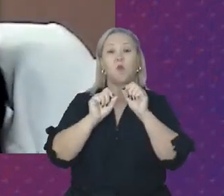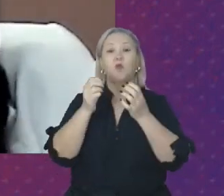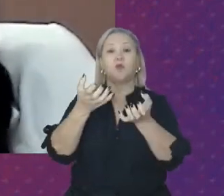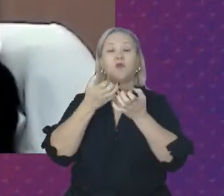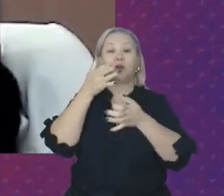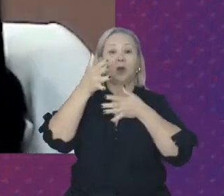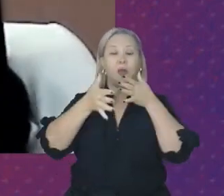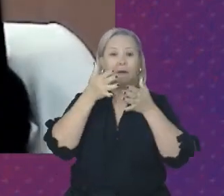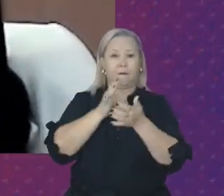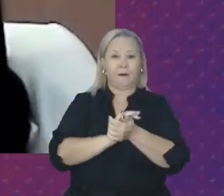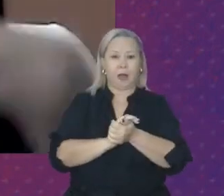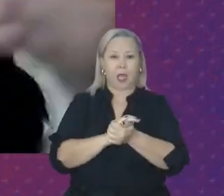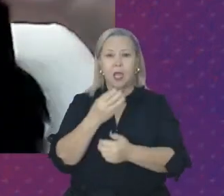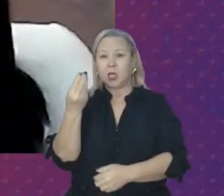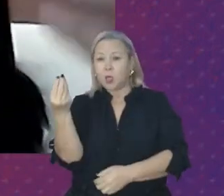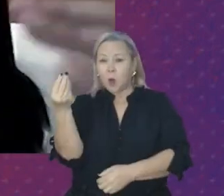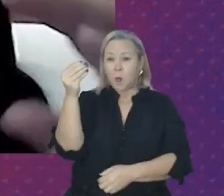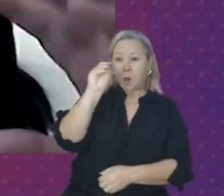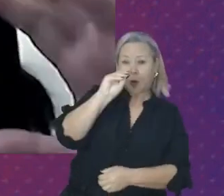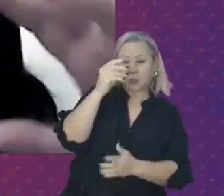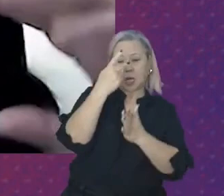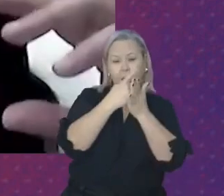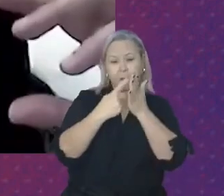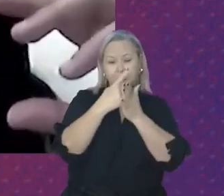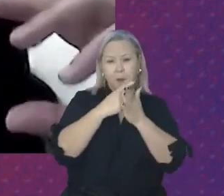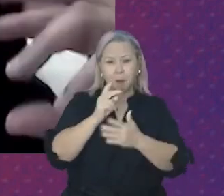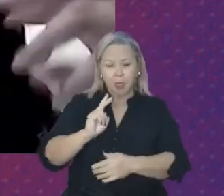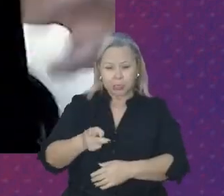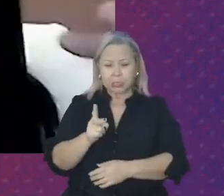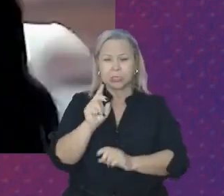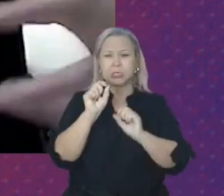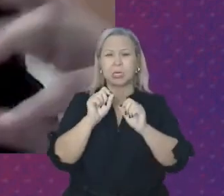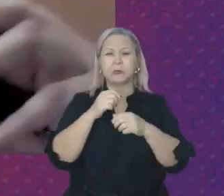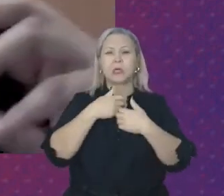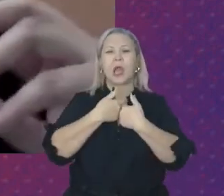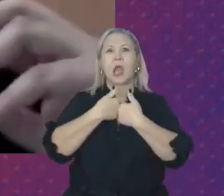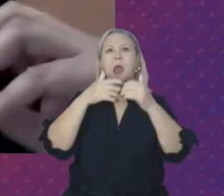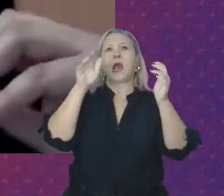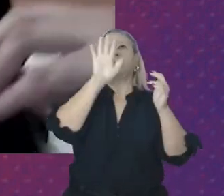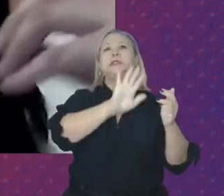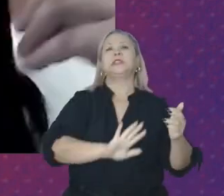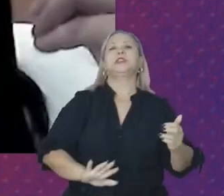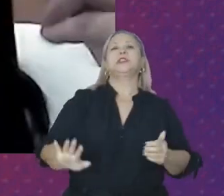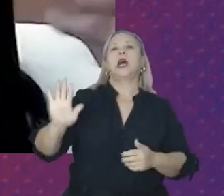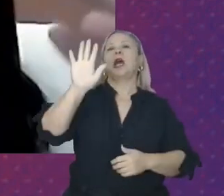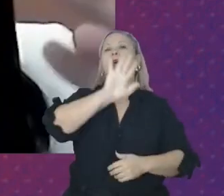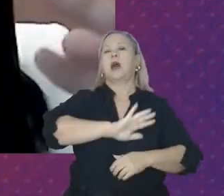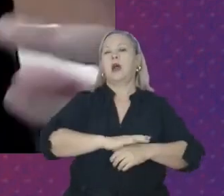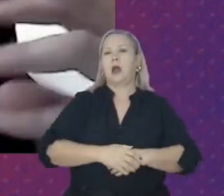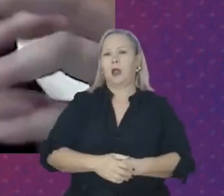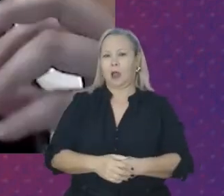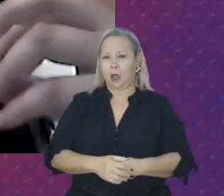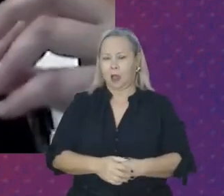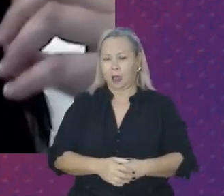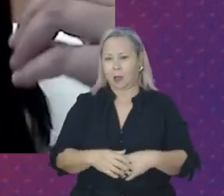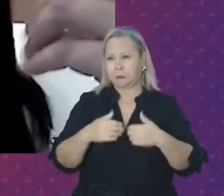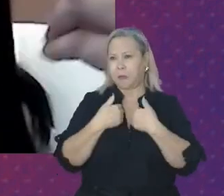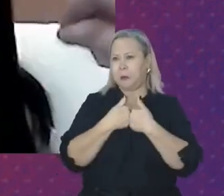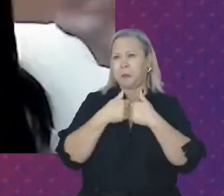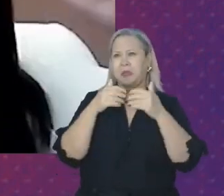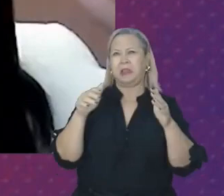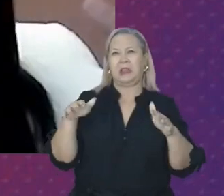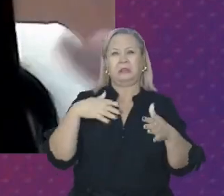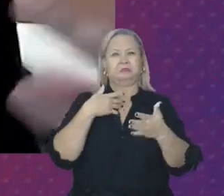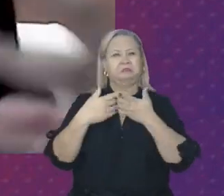colocar essas figuras sempre de maneira muito aberta, essas postagens de maneira muito